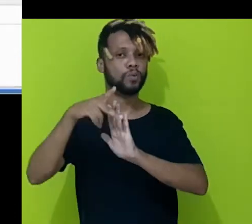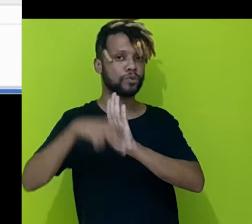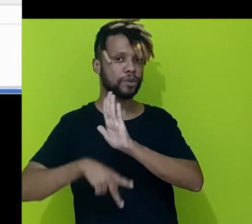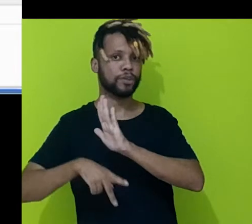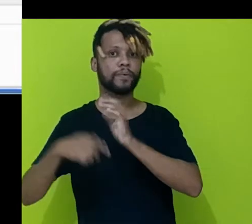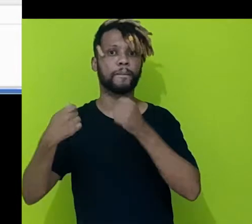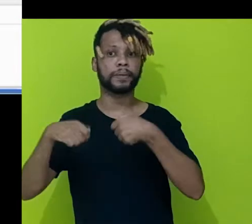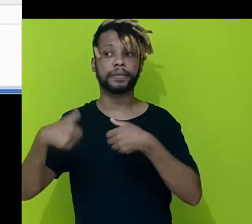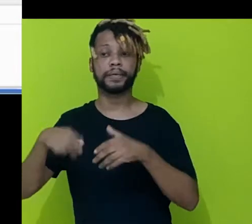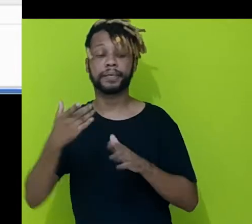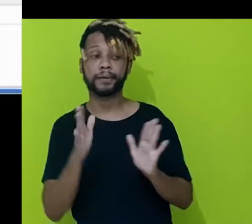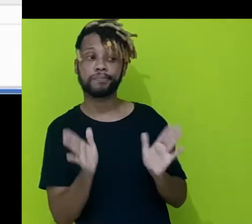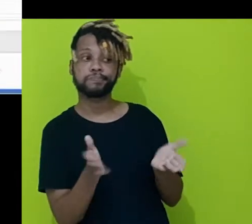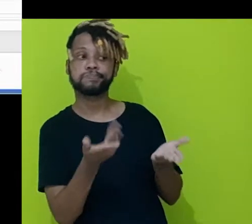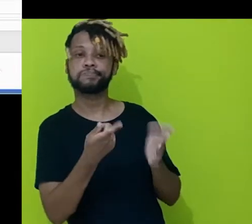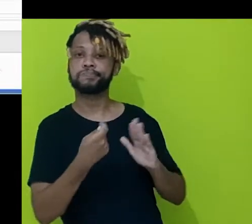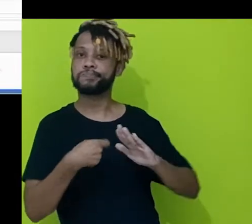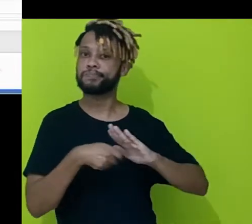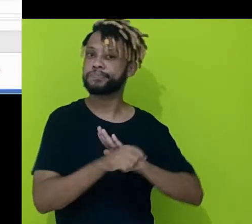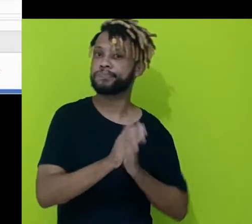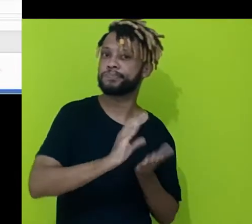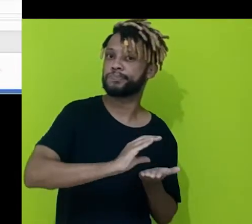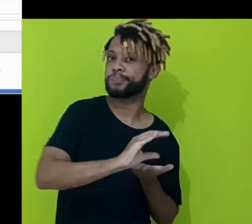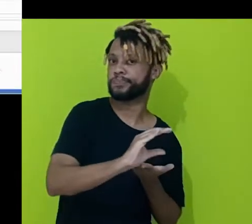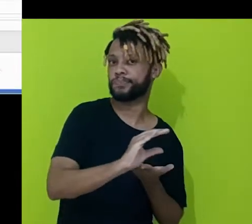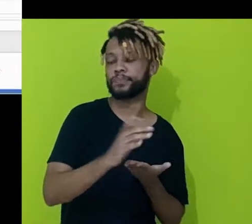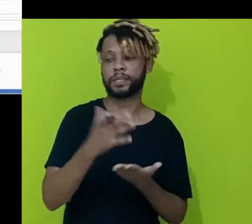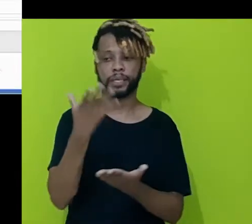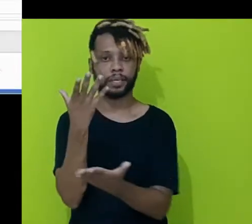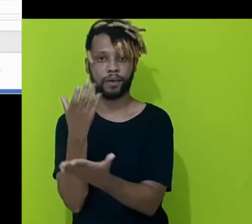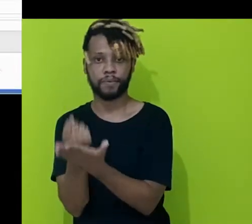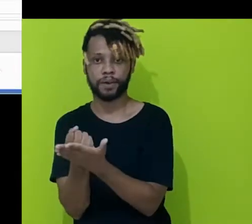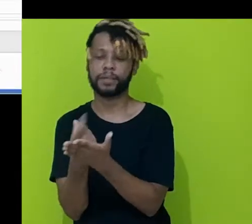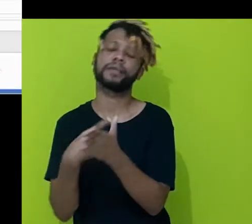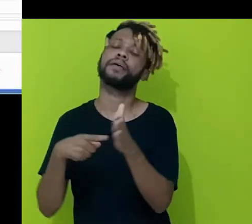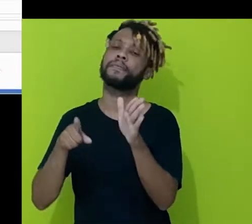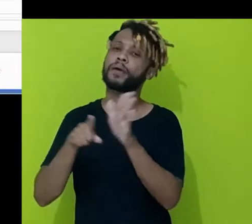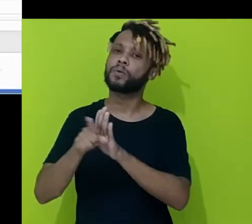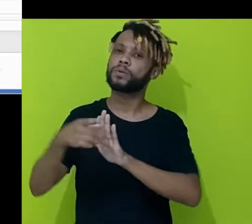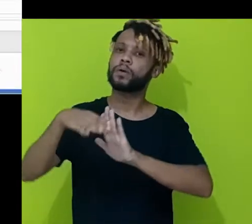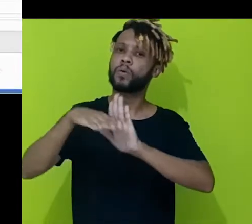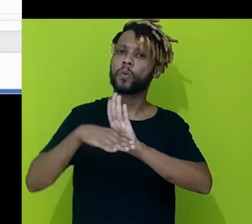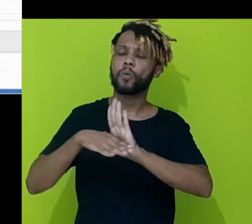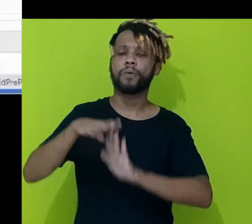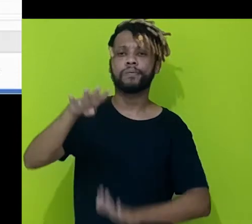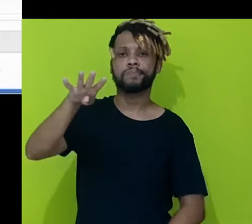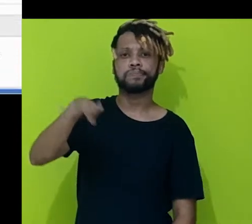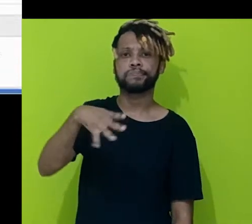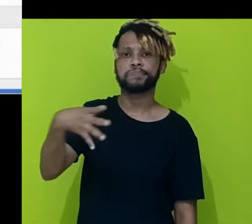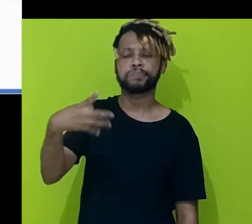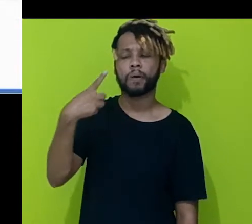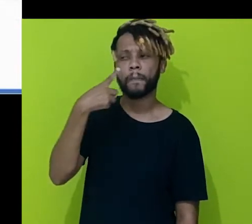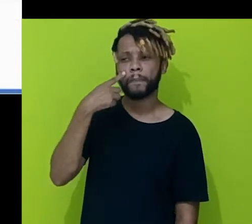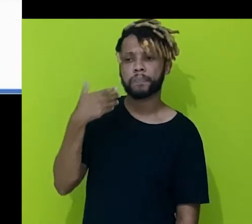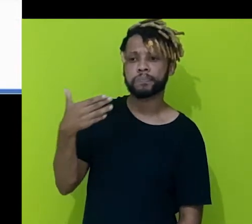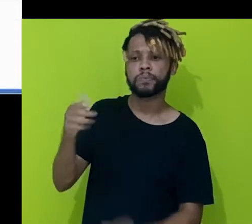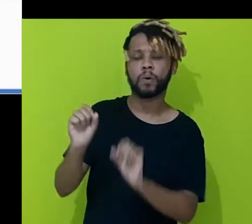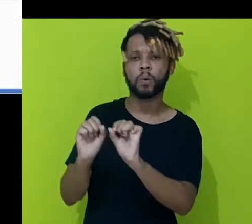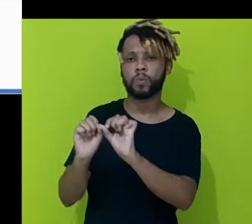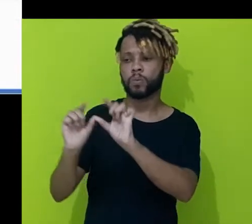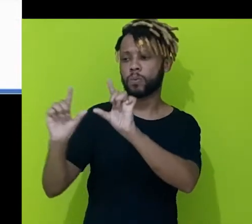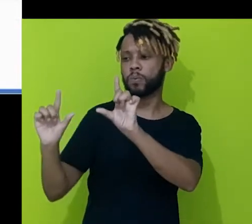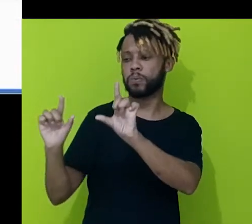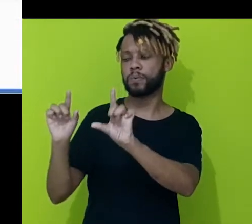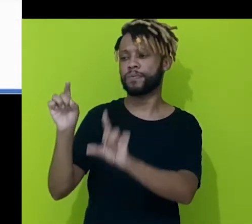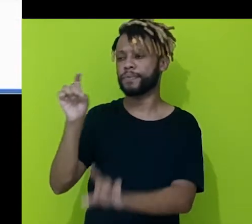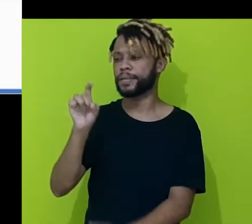essas perguntas iniciais, você já consegue ver o menu que fica aqui à esquerda, que é onde você vai acompanhar